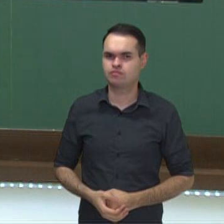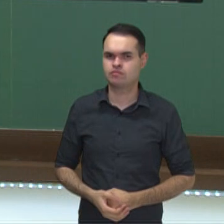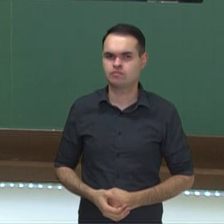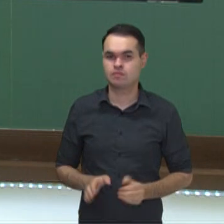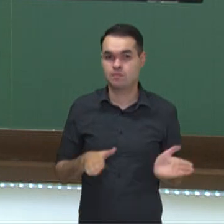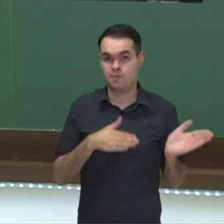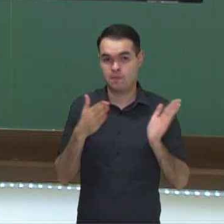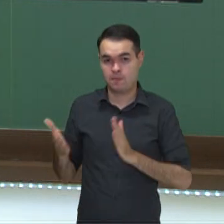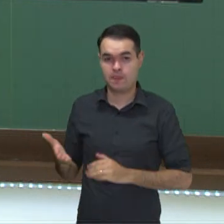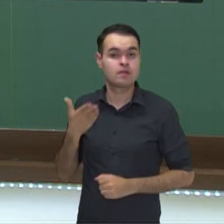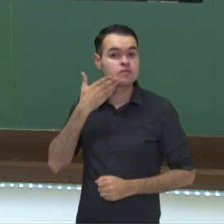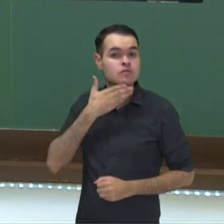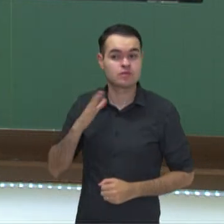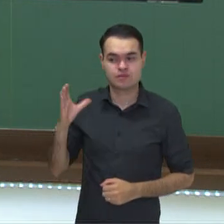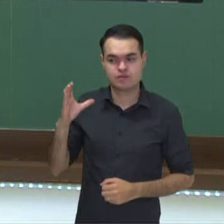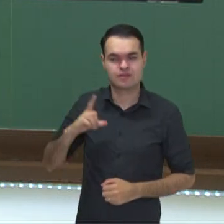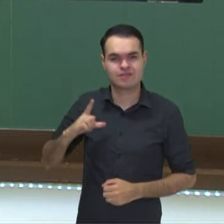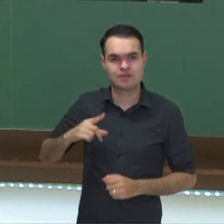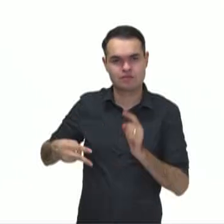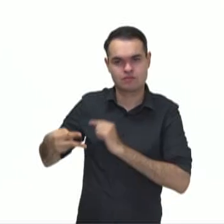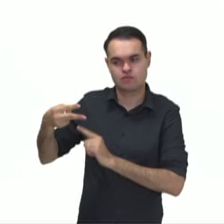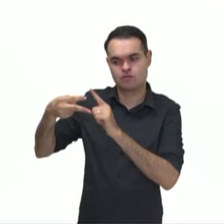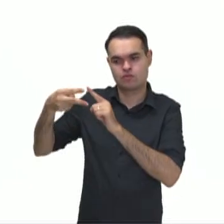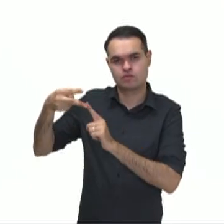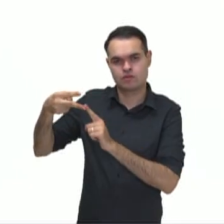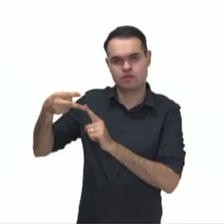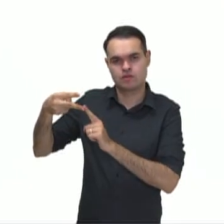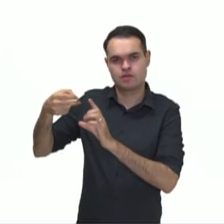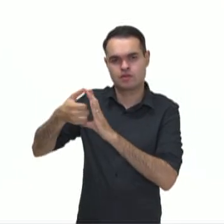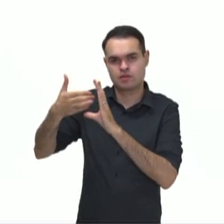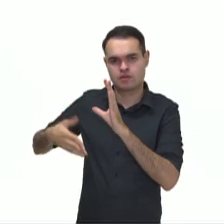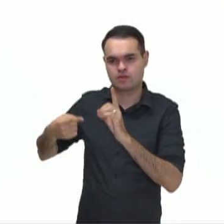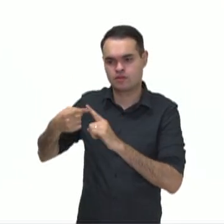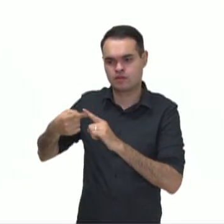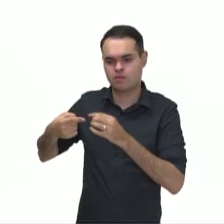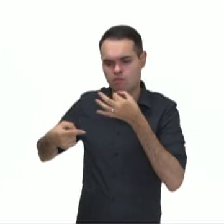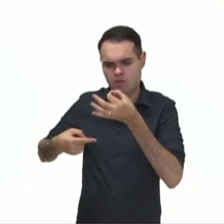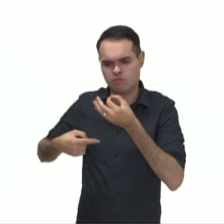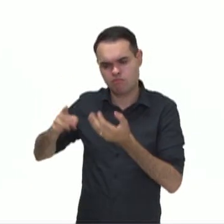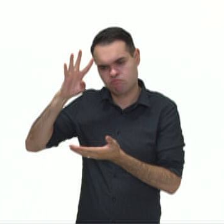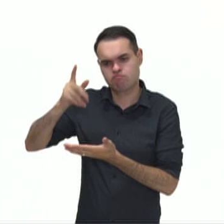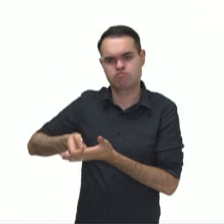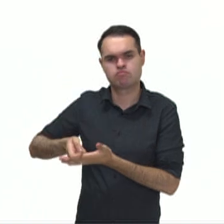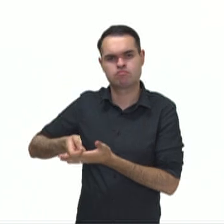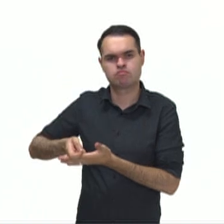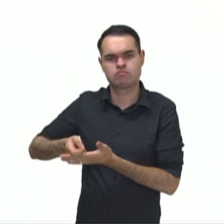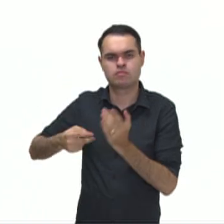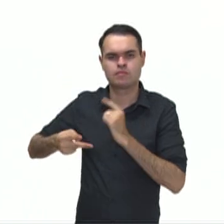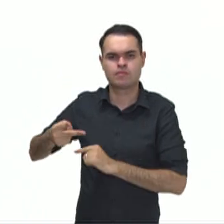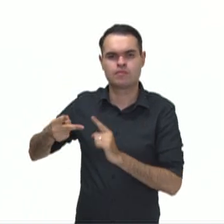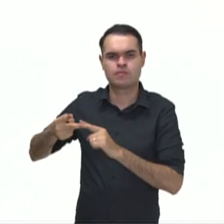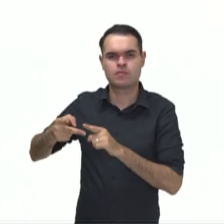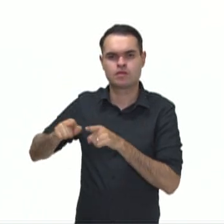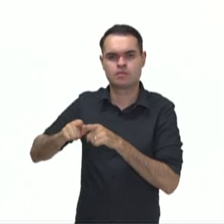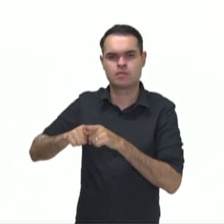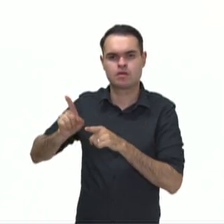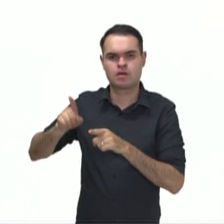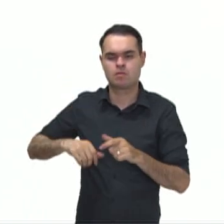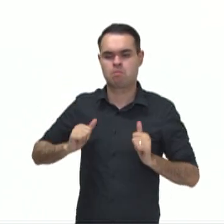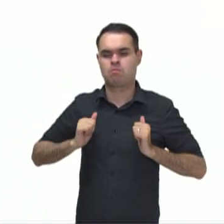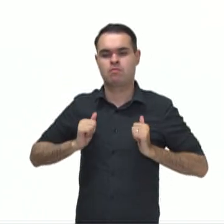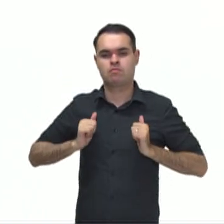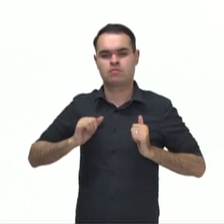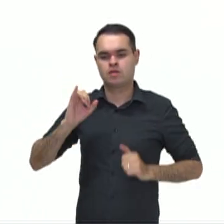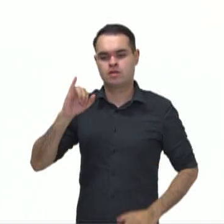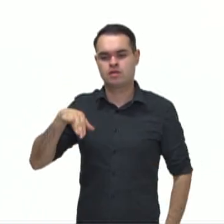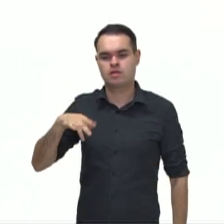discurso científico temos mais duas características ainda, a argumentação de autoridade e também índices de impessoalidade. O